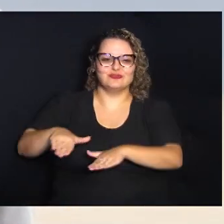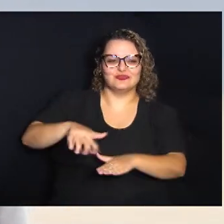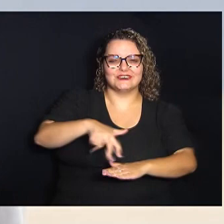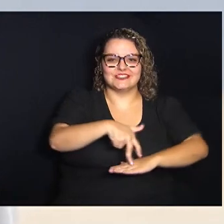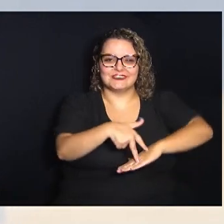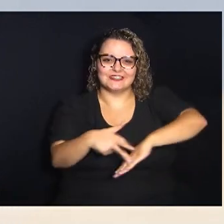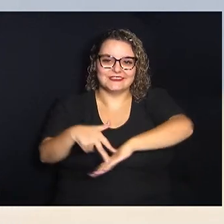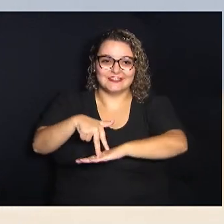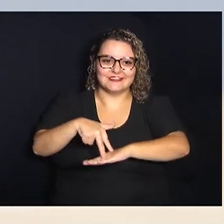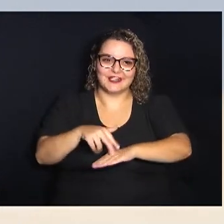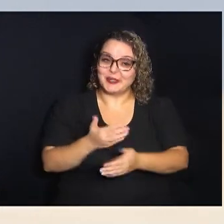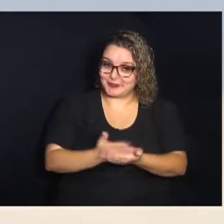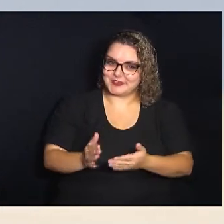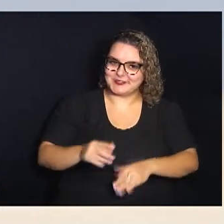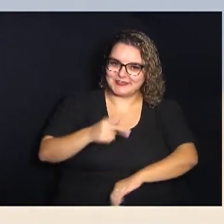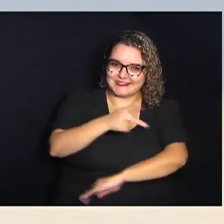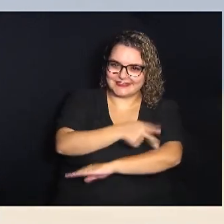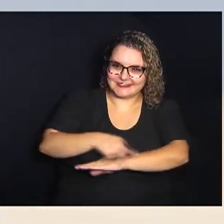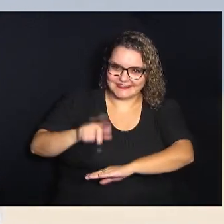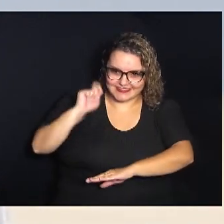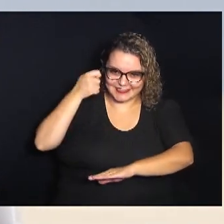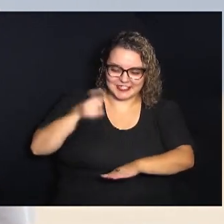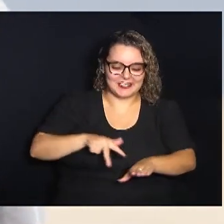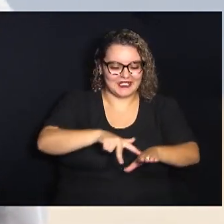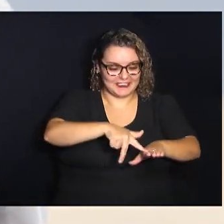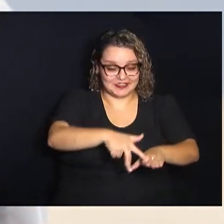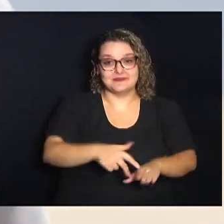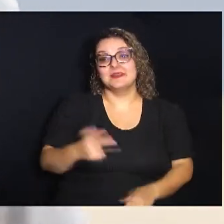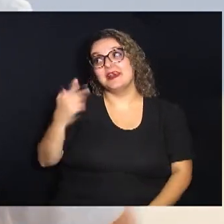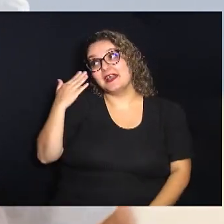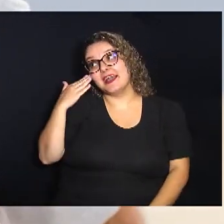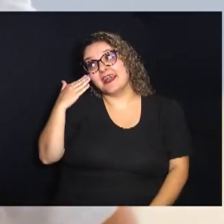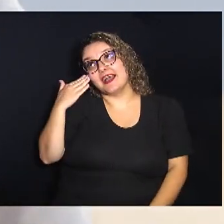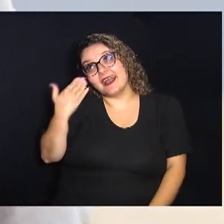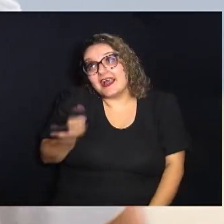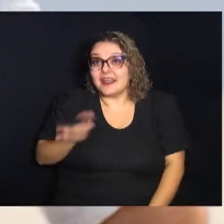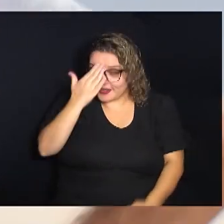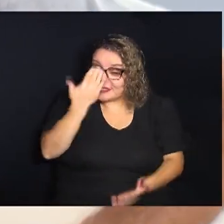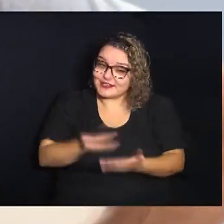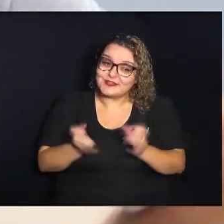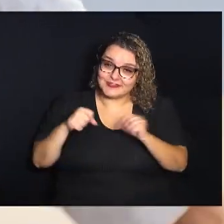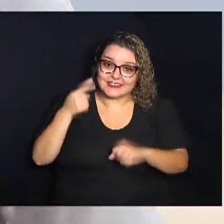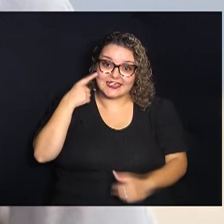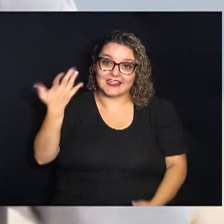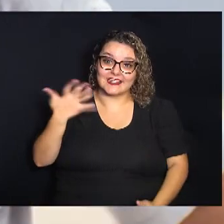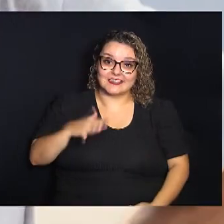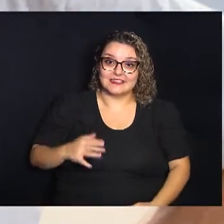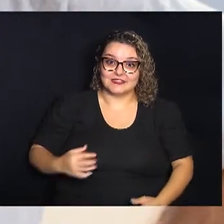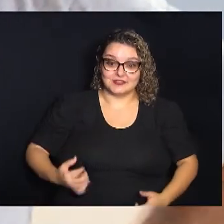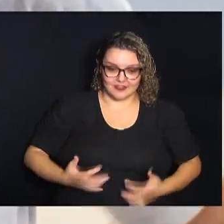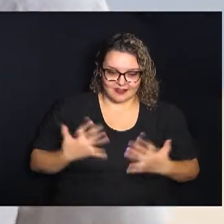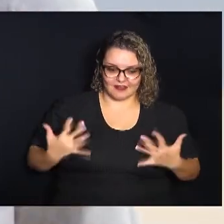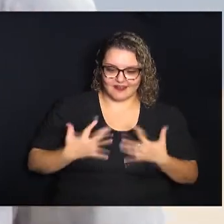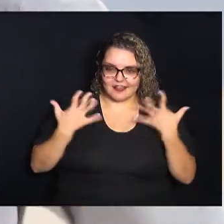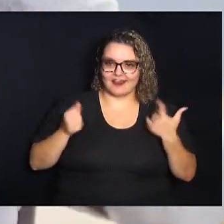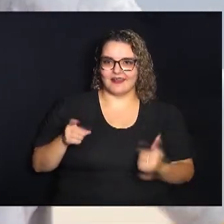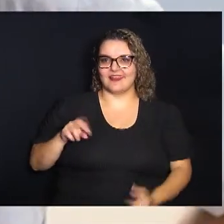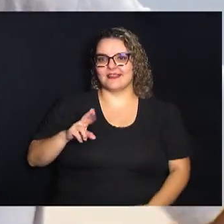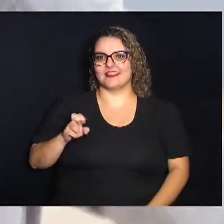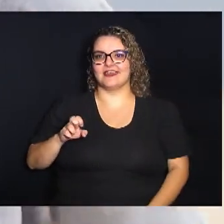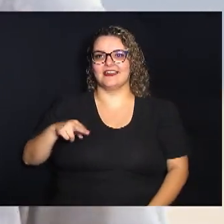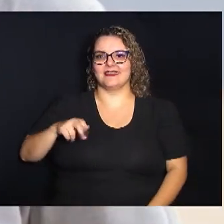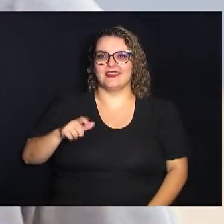surfar no asfalto, foi isso? A ideia era isso aí, eu acredito, né? Replicar aquela sensação de adrenalina, tal, de liberdade que o